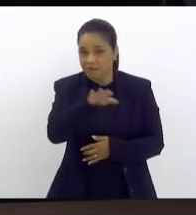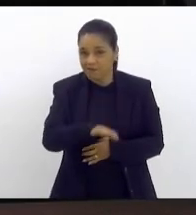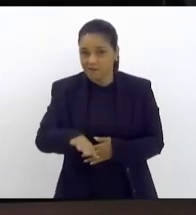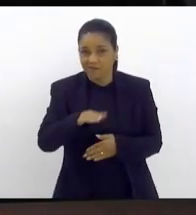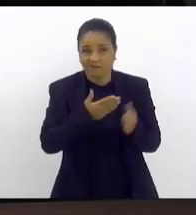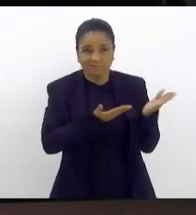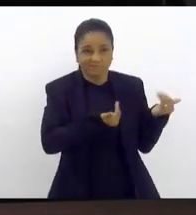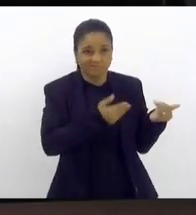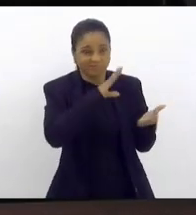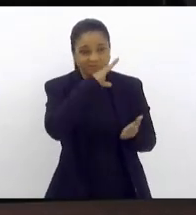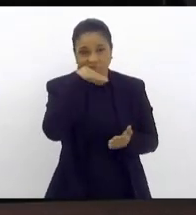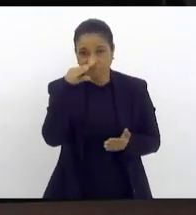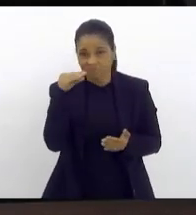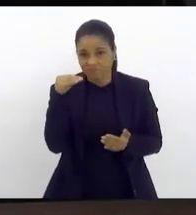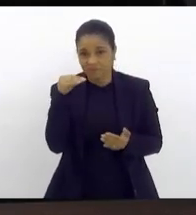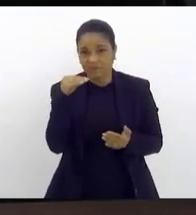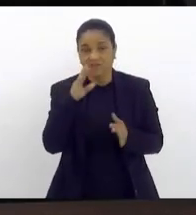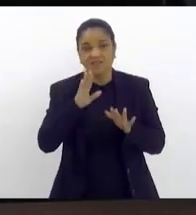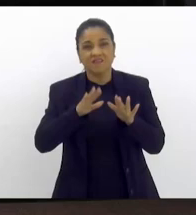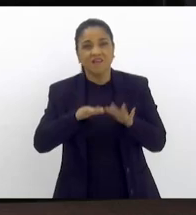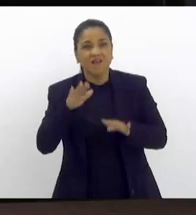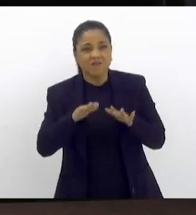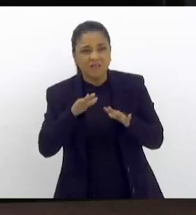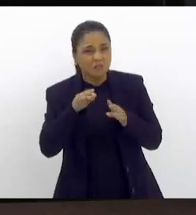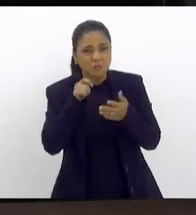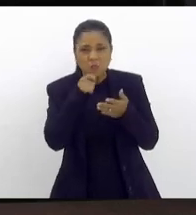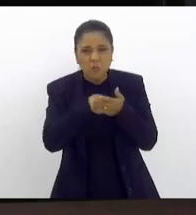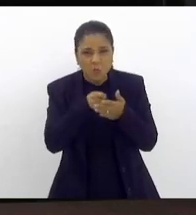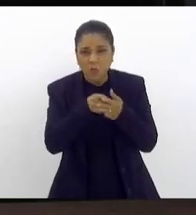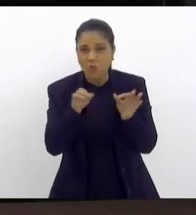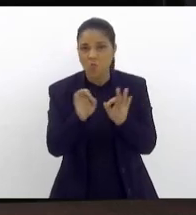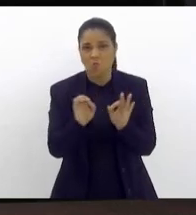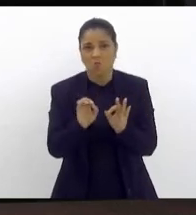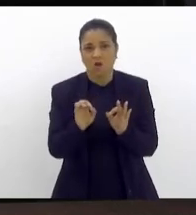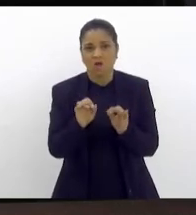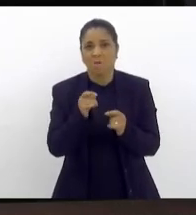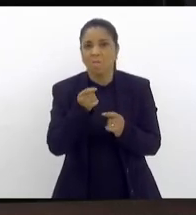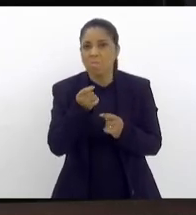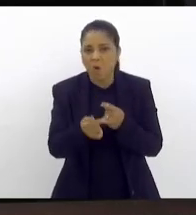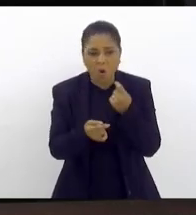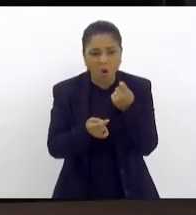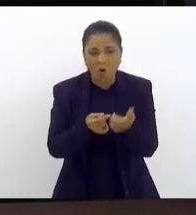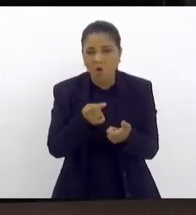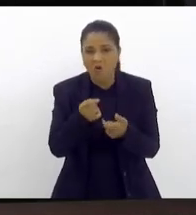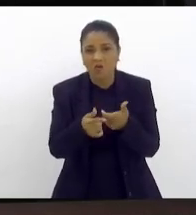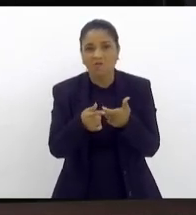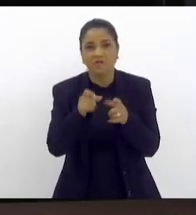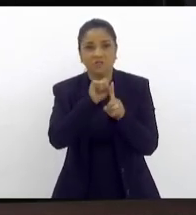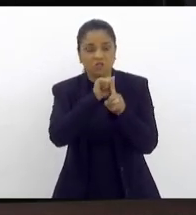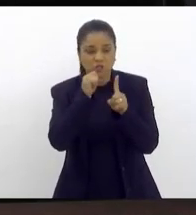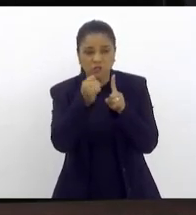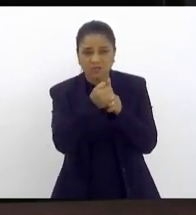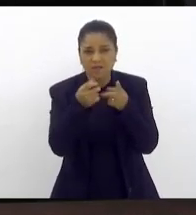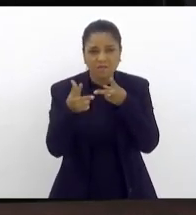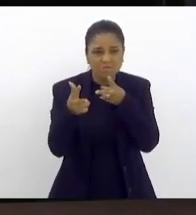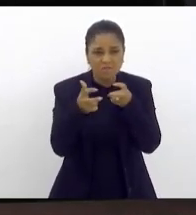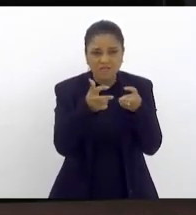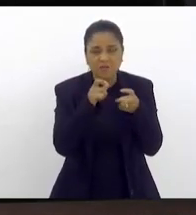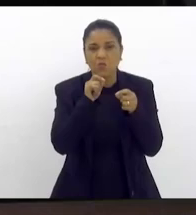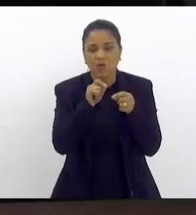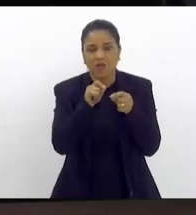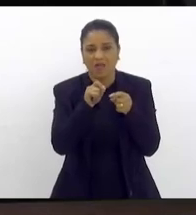adolescentes e que a gente não vê muitas vezes ele cumpridos nós vemos aí uma sociedade cada vez mais decadente